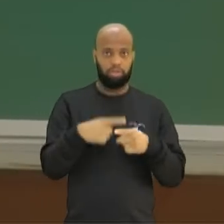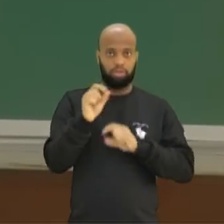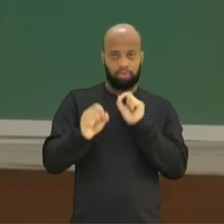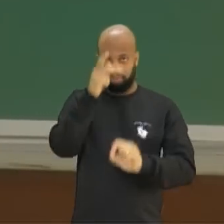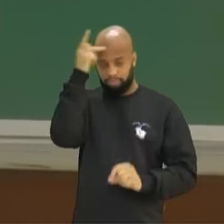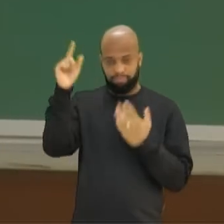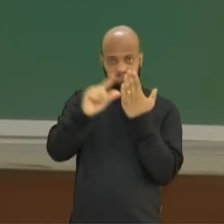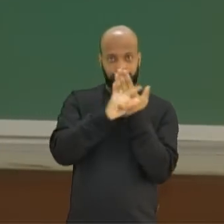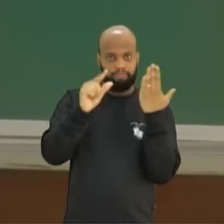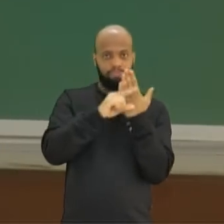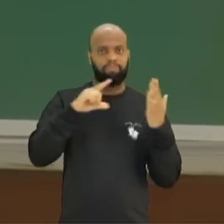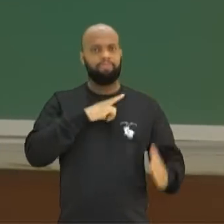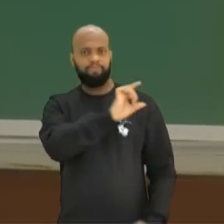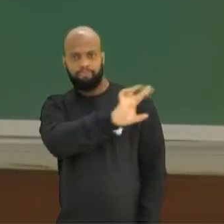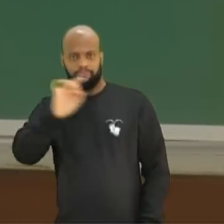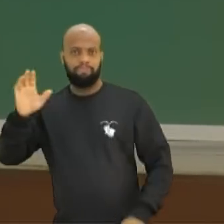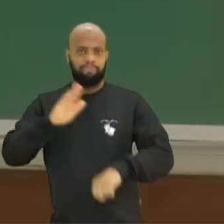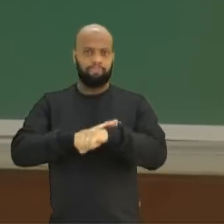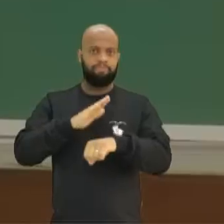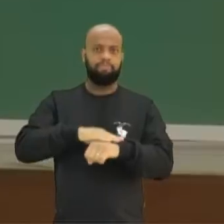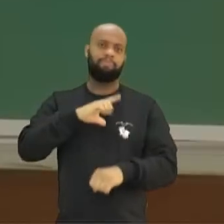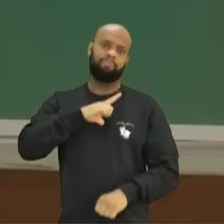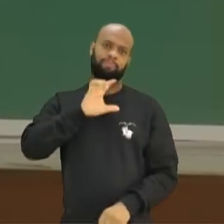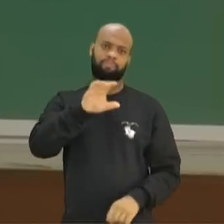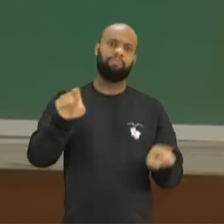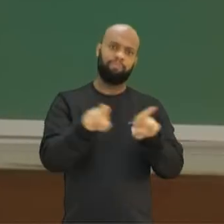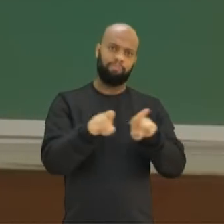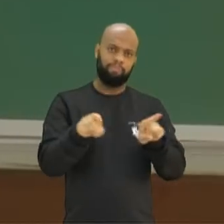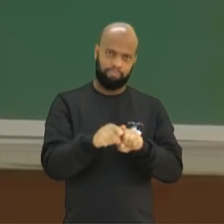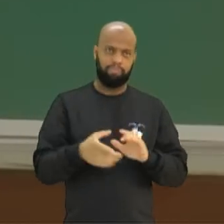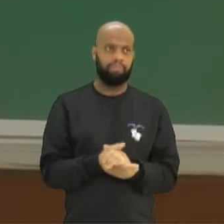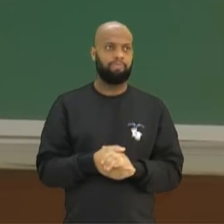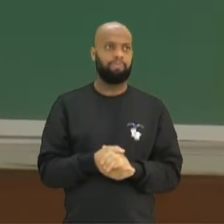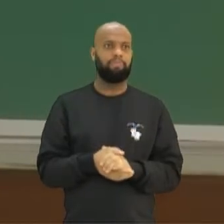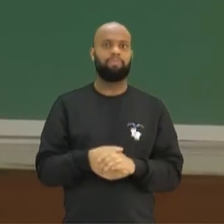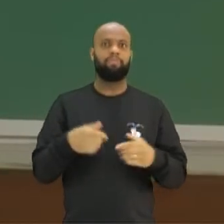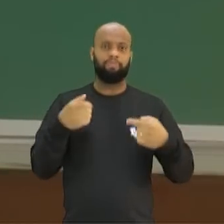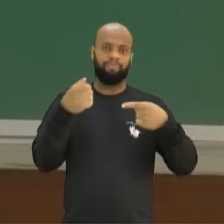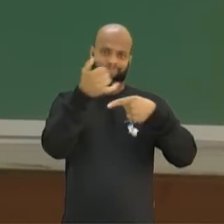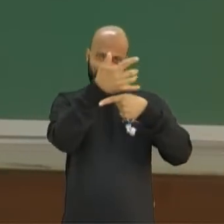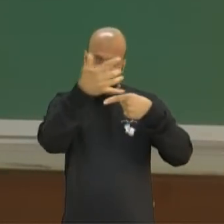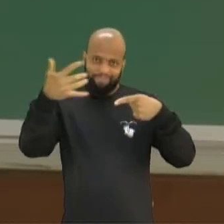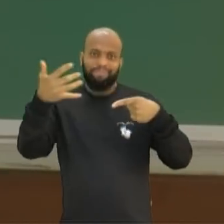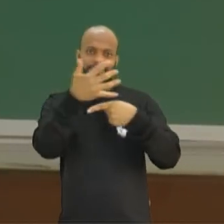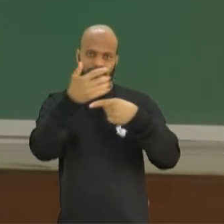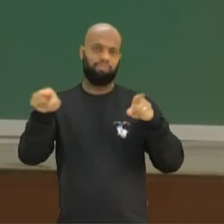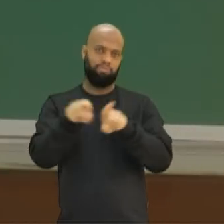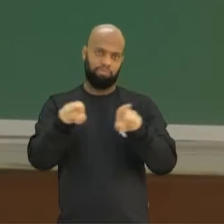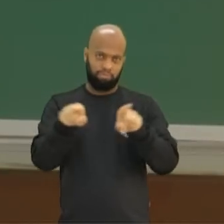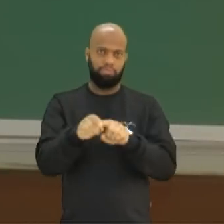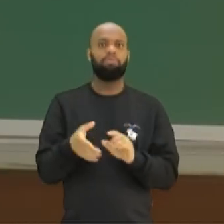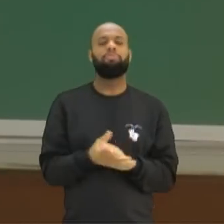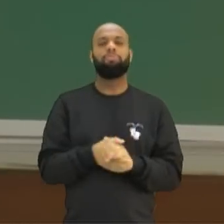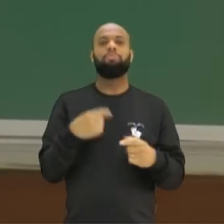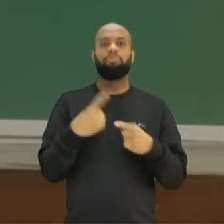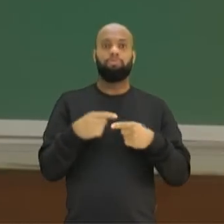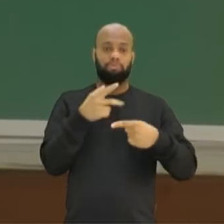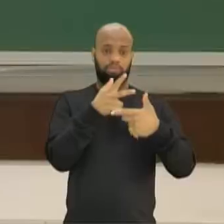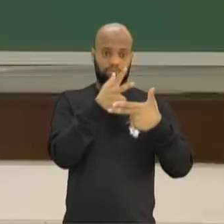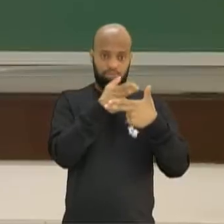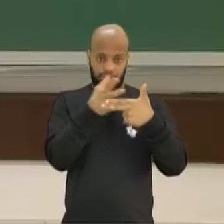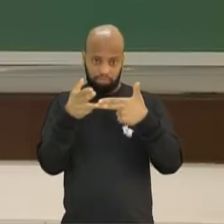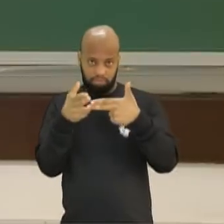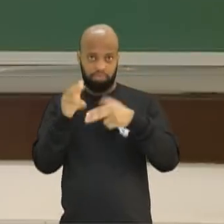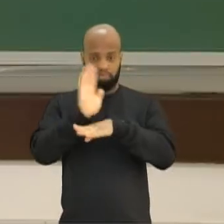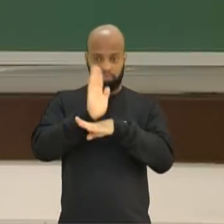cada momento, esse universo de entretenimento ele está se renovando. E quando o autor diz que séries e filmes é um